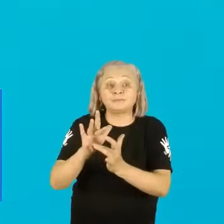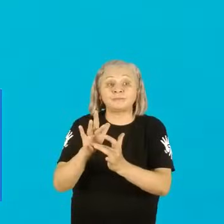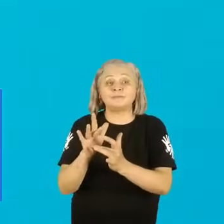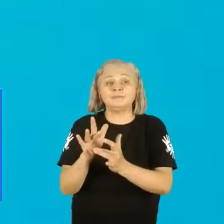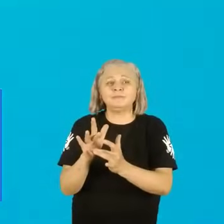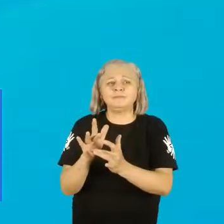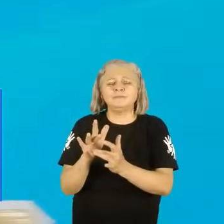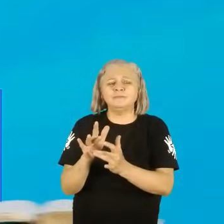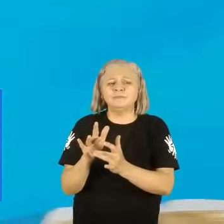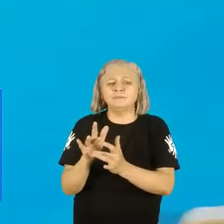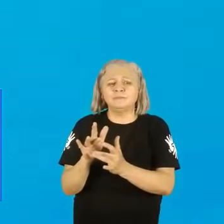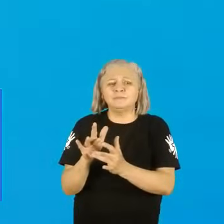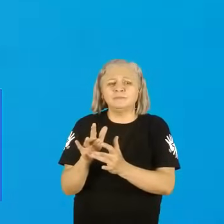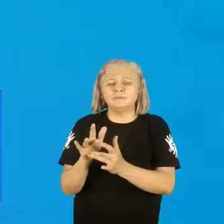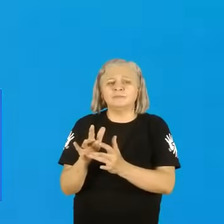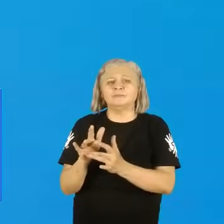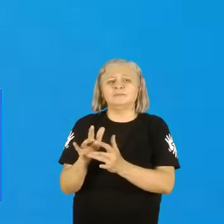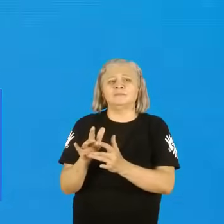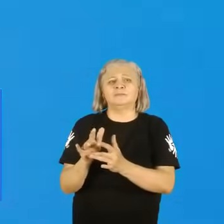eu gosto dessa palavra.